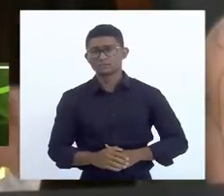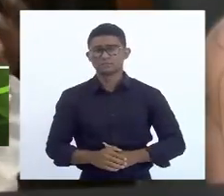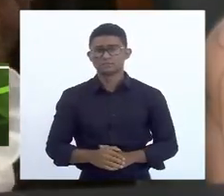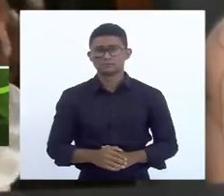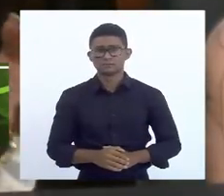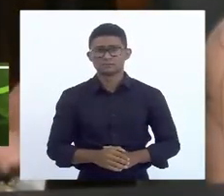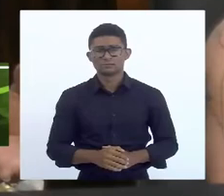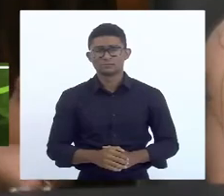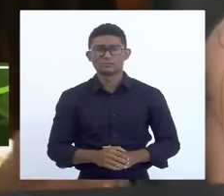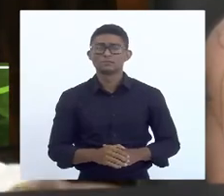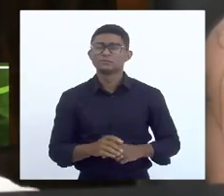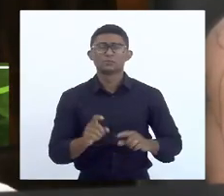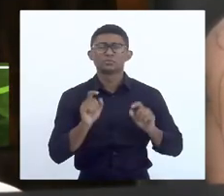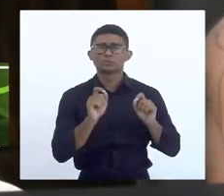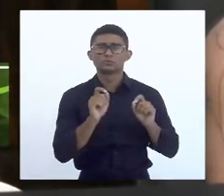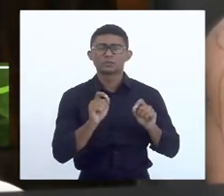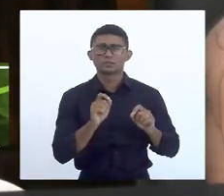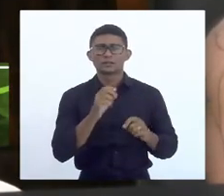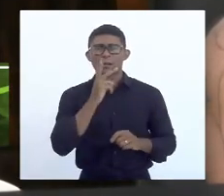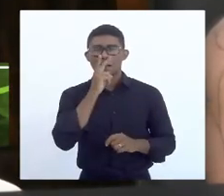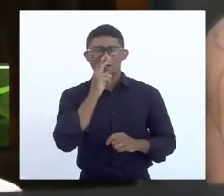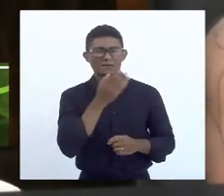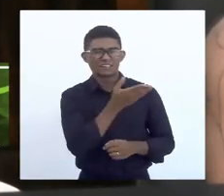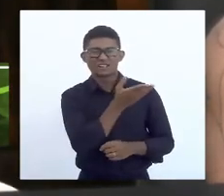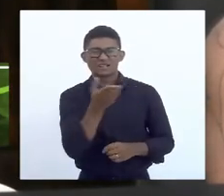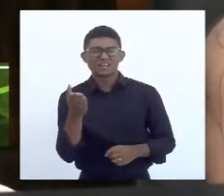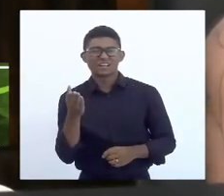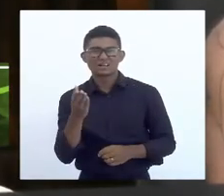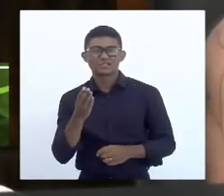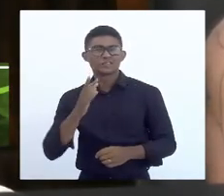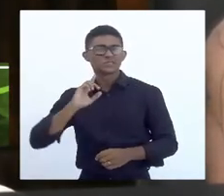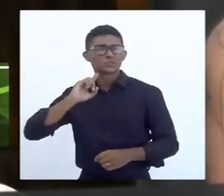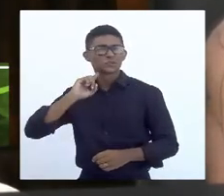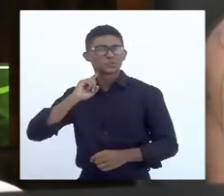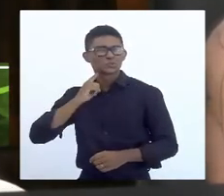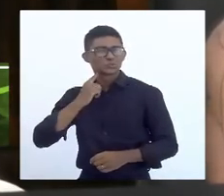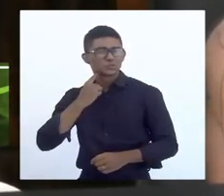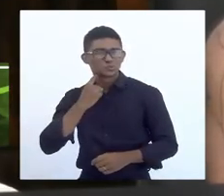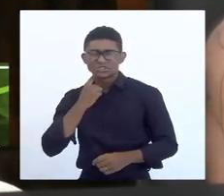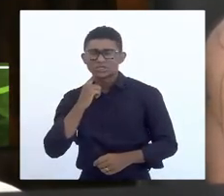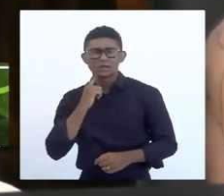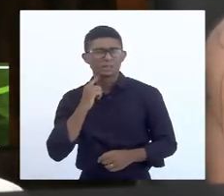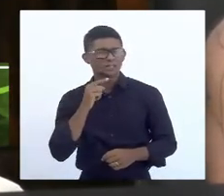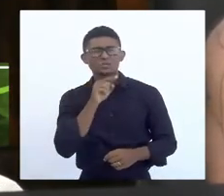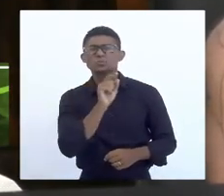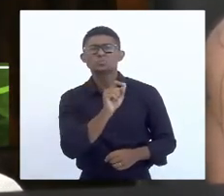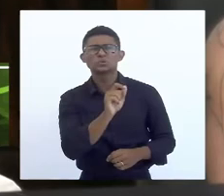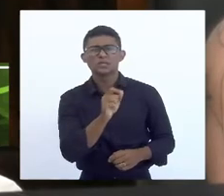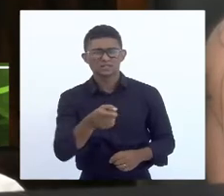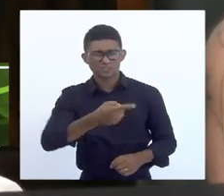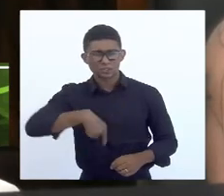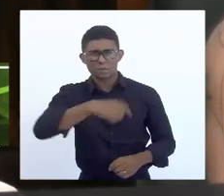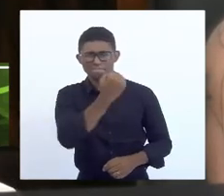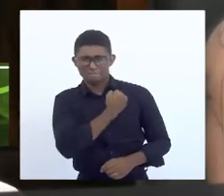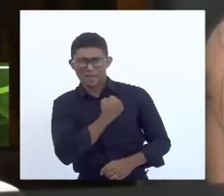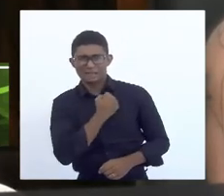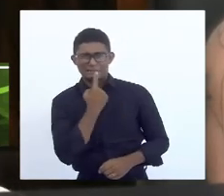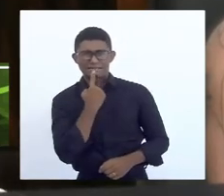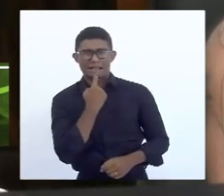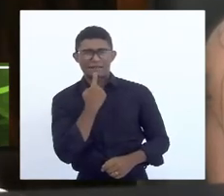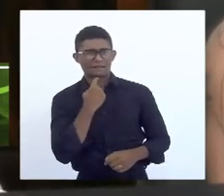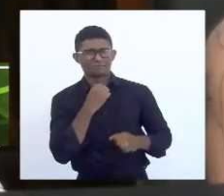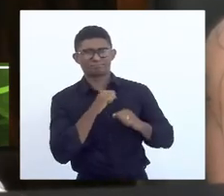tem manchado na bandeira desse Estado o nosso sangue. A expectativa de vida hoje no Brasil de uma